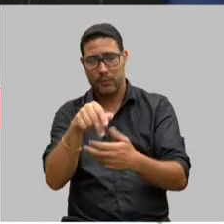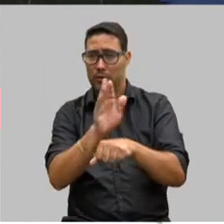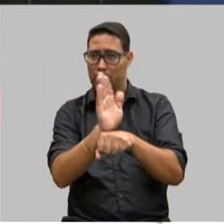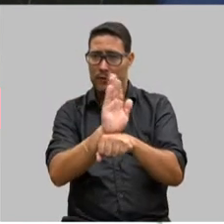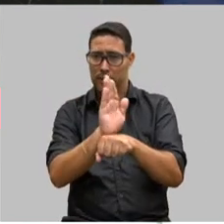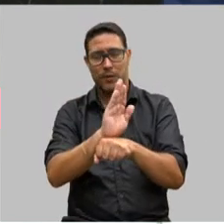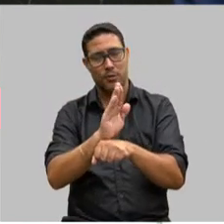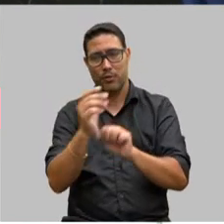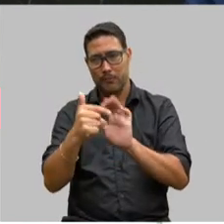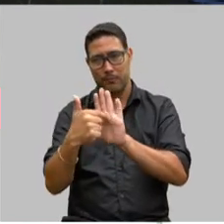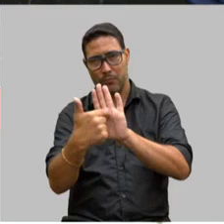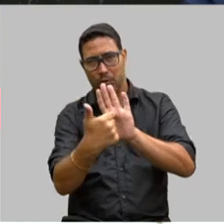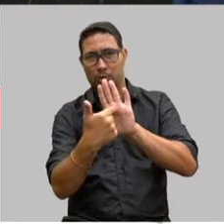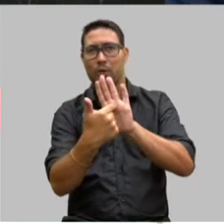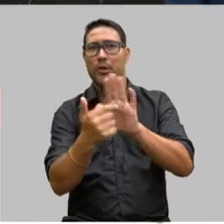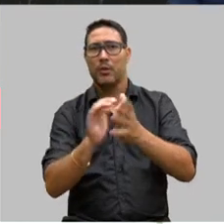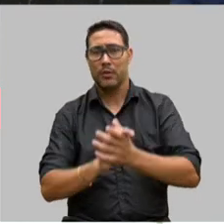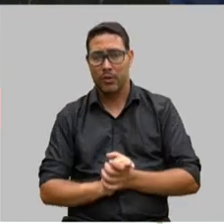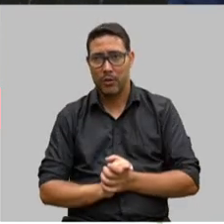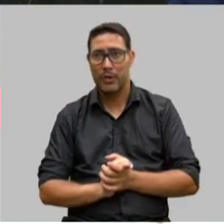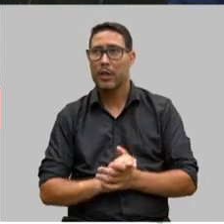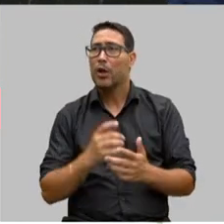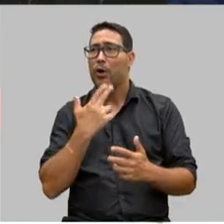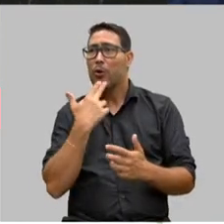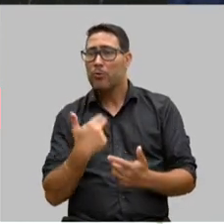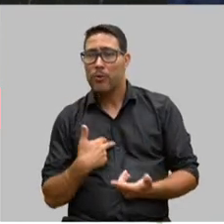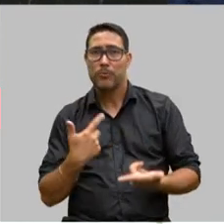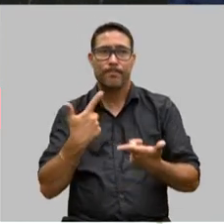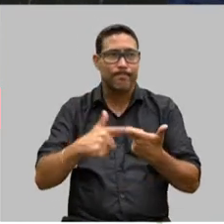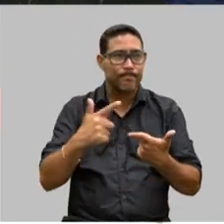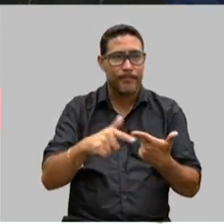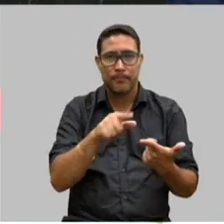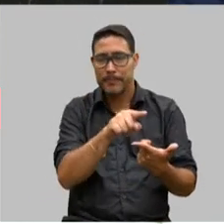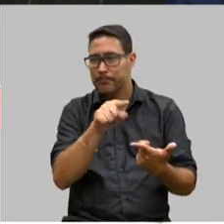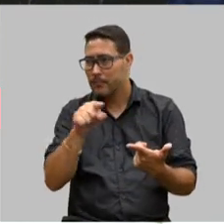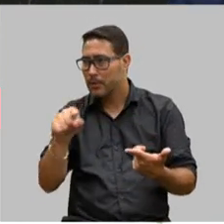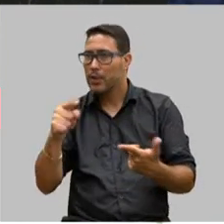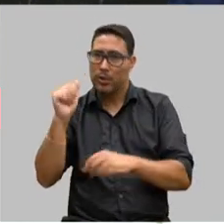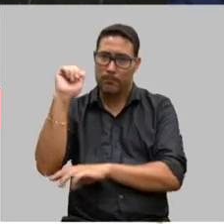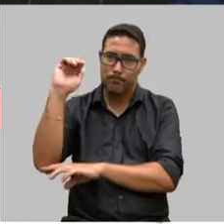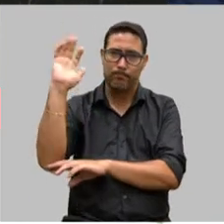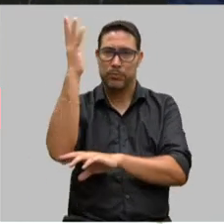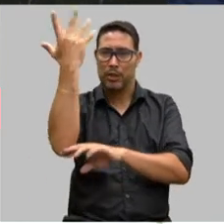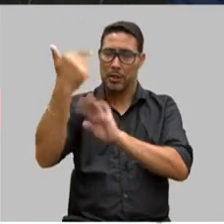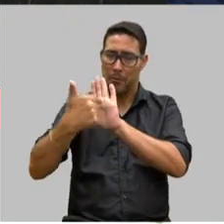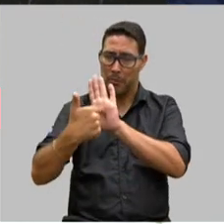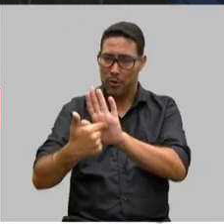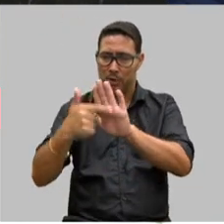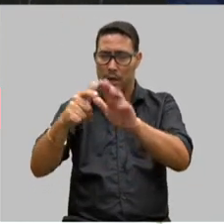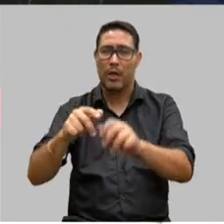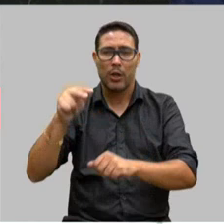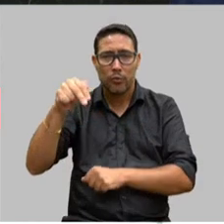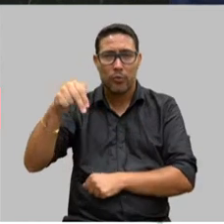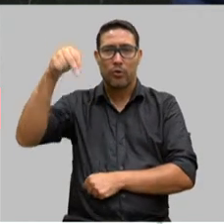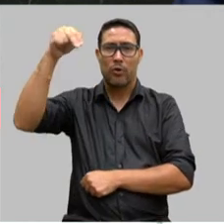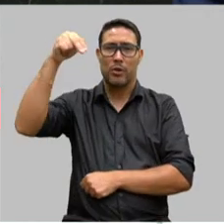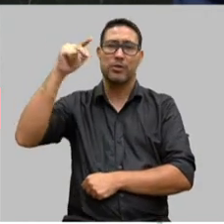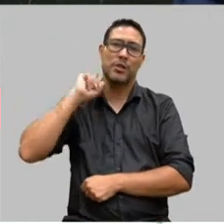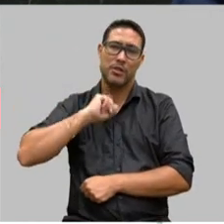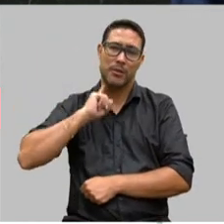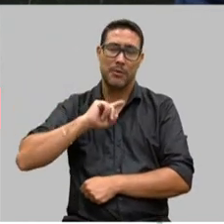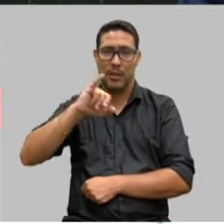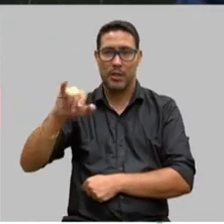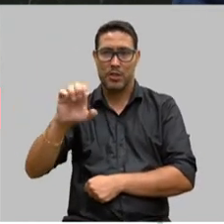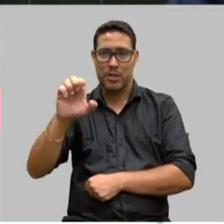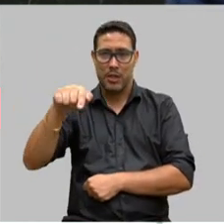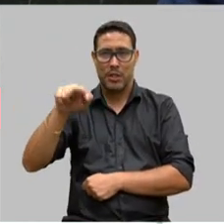a nossa avaliação de vulnerabilidade à mudança do clima nos demonstra que o norte de Minas e o Jequitinhonha são as áreas mais impactadas